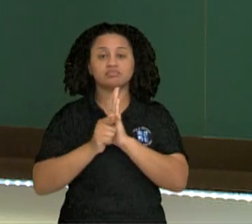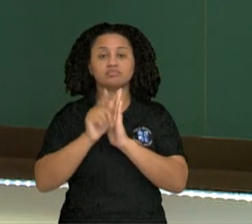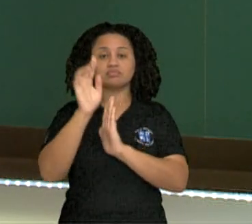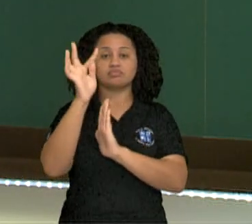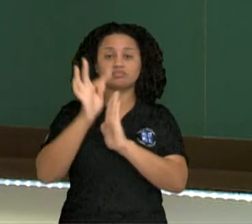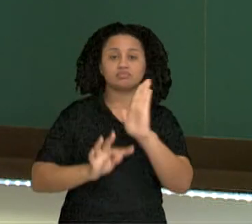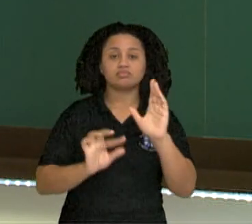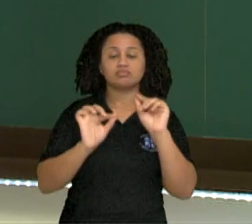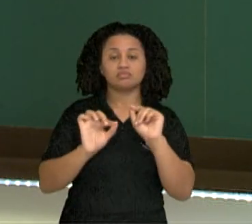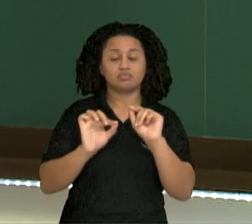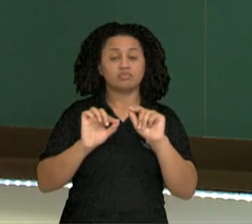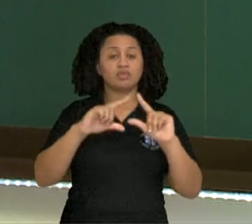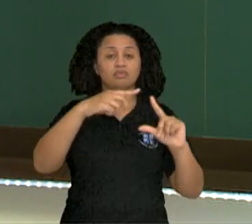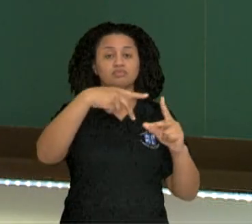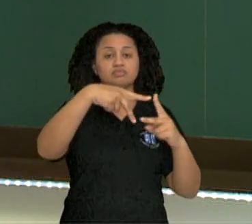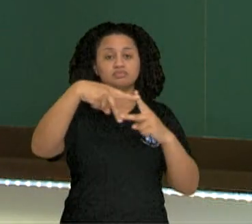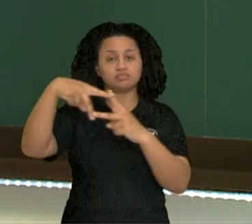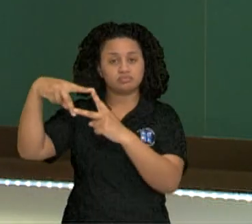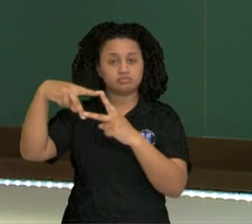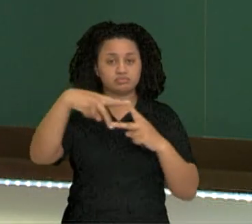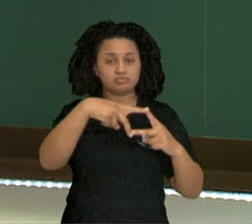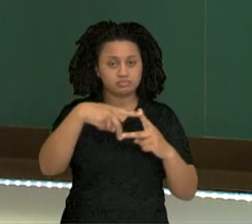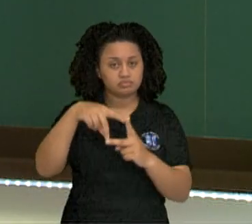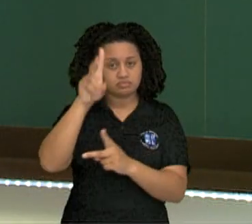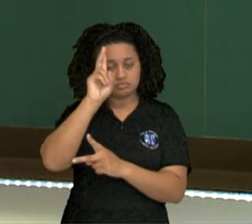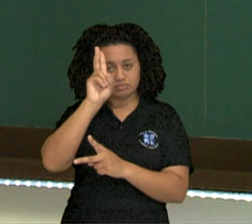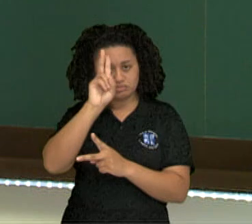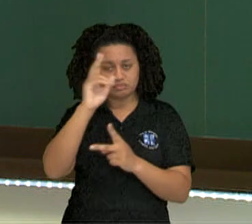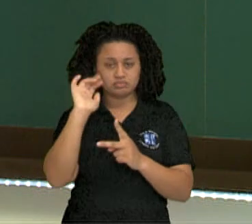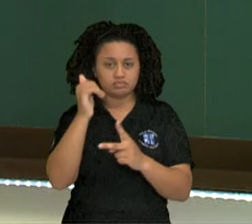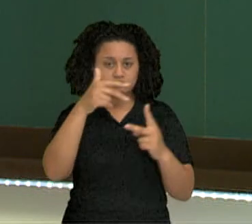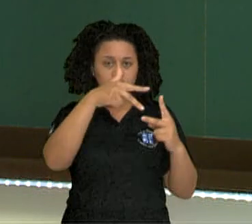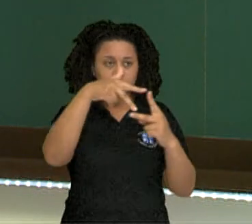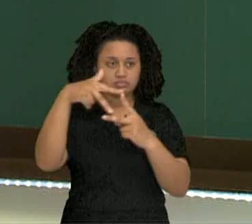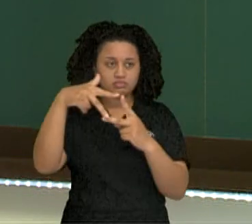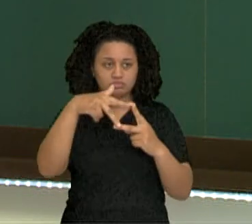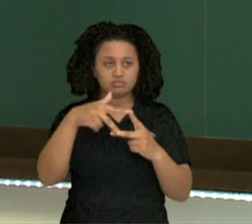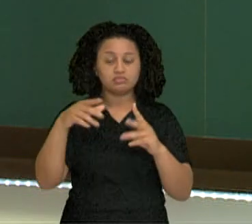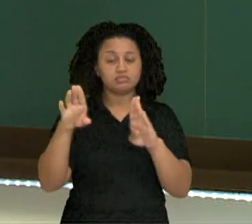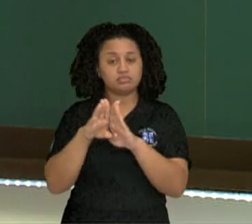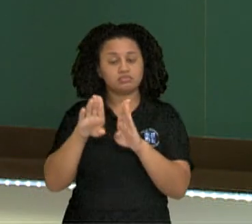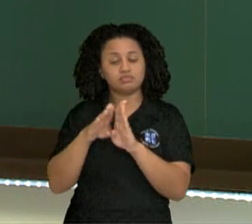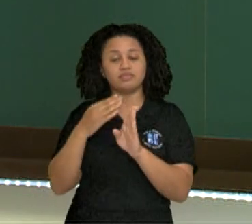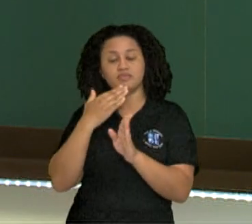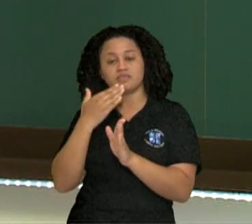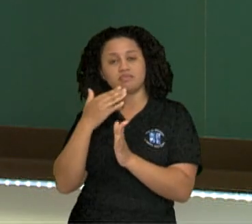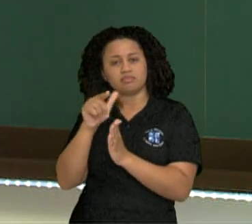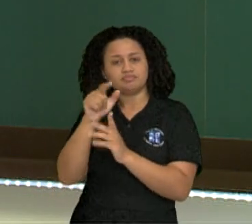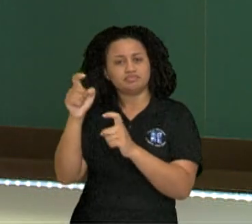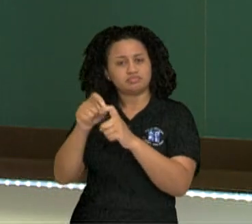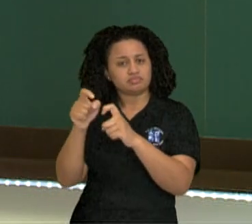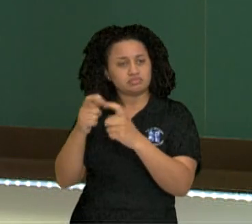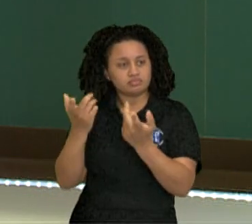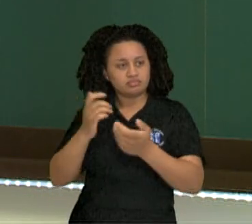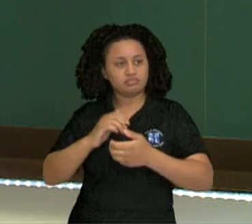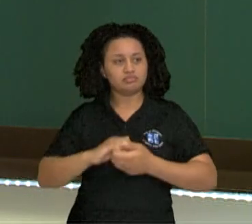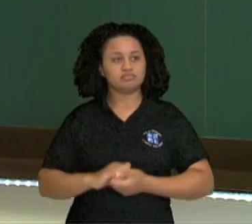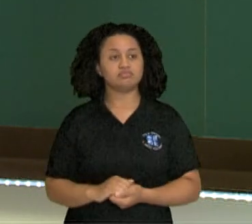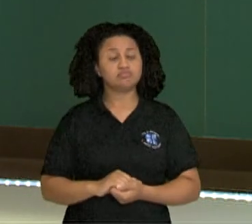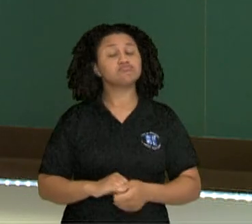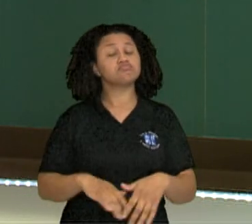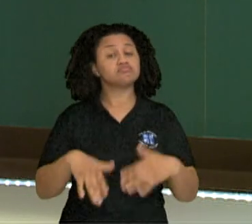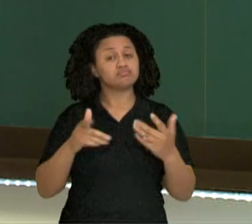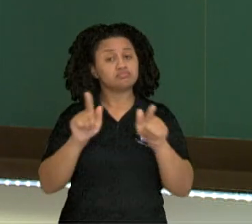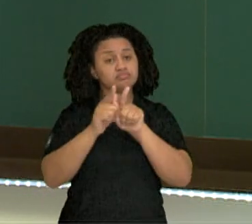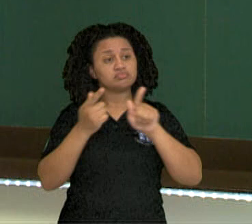textual HQ e também uma prescrição médica. Em língua, como eu já disse para vocês, na